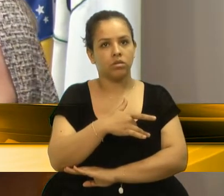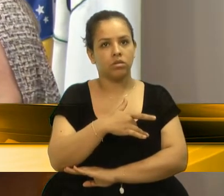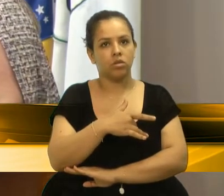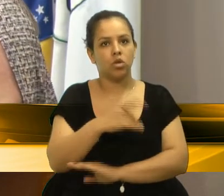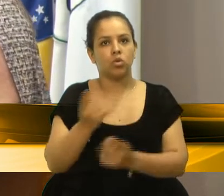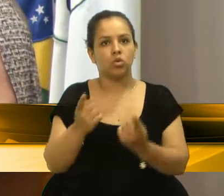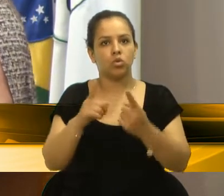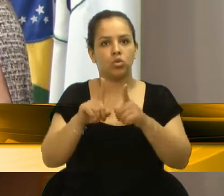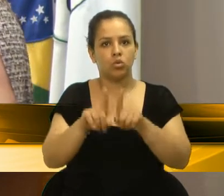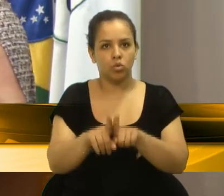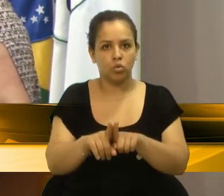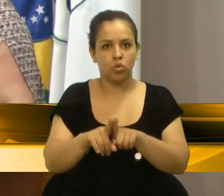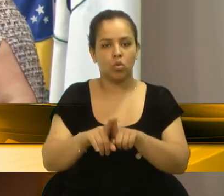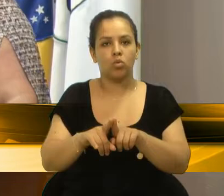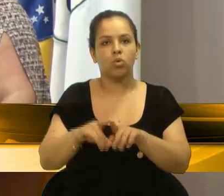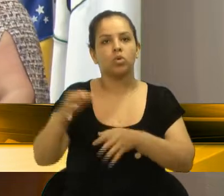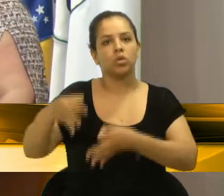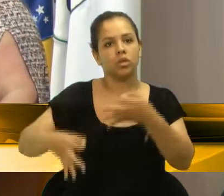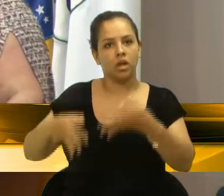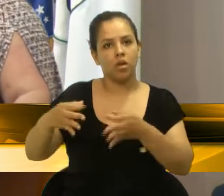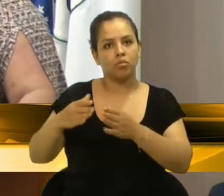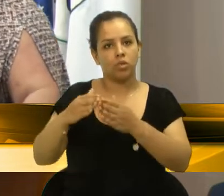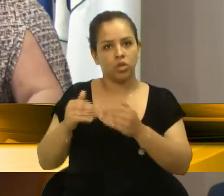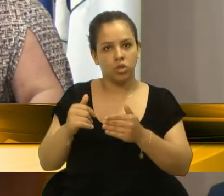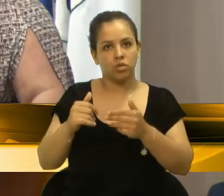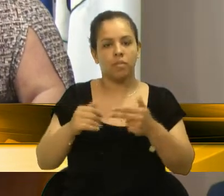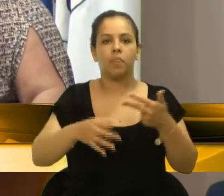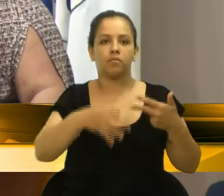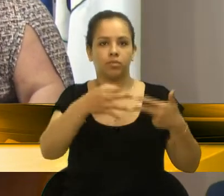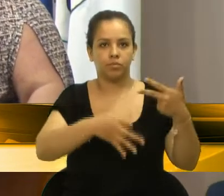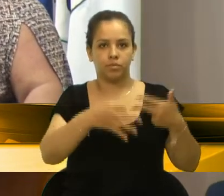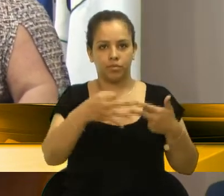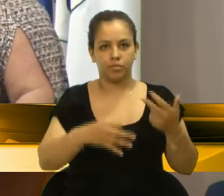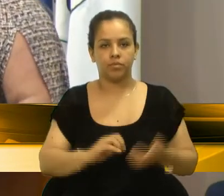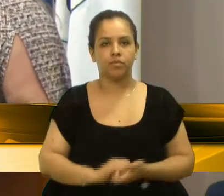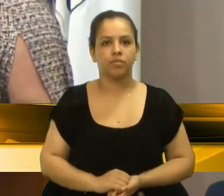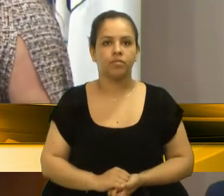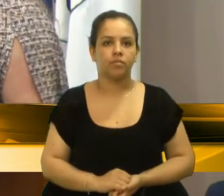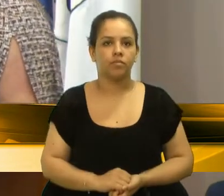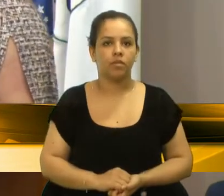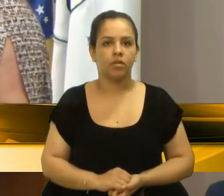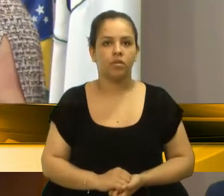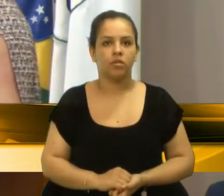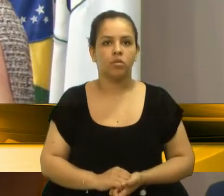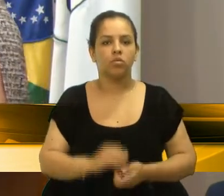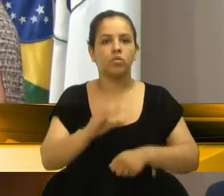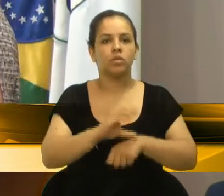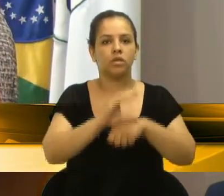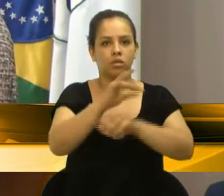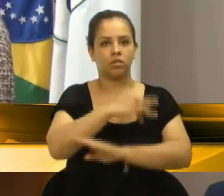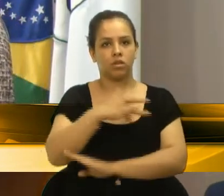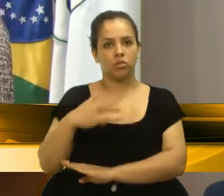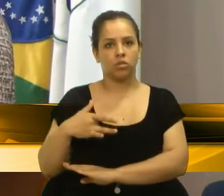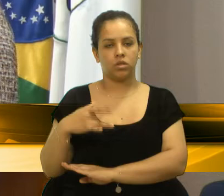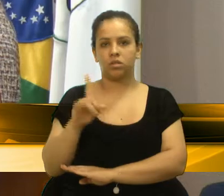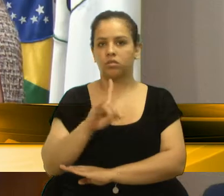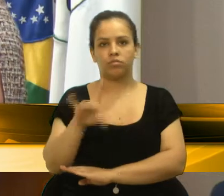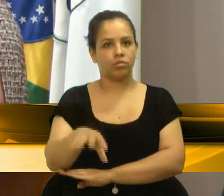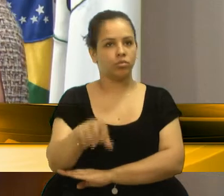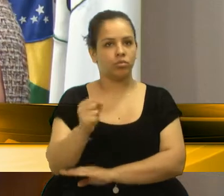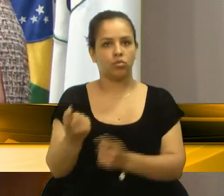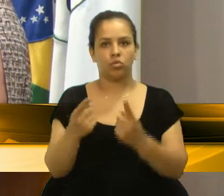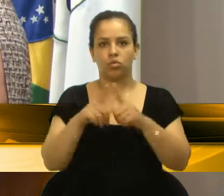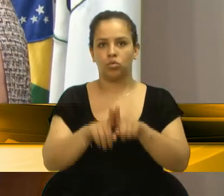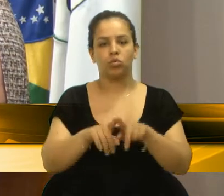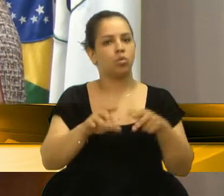Poder Judiciário. Senhores, o Conselho Municipal de Saúde não buscou junto ao